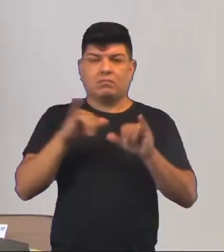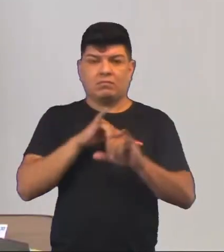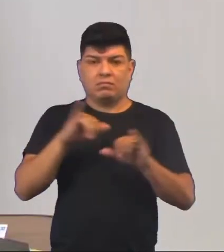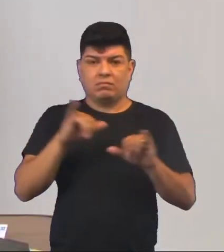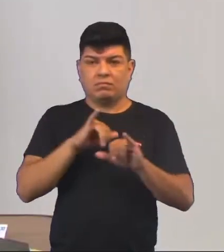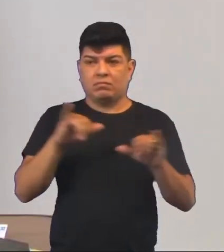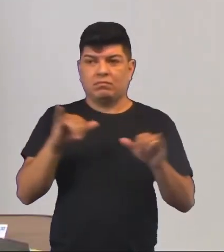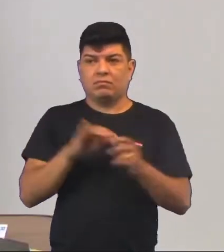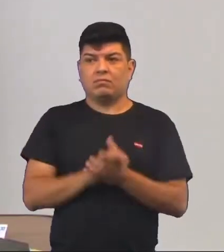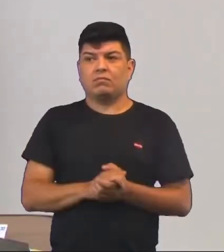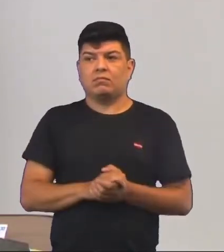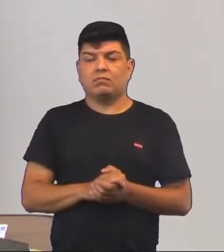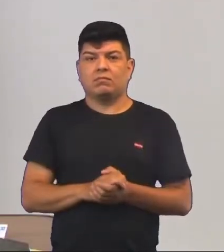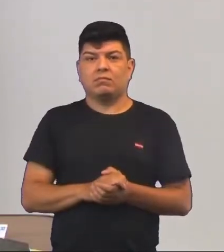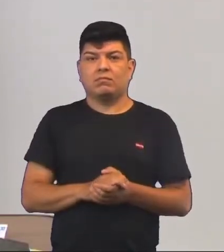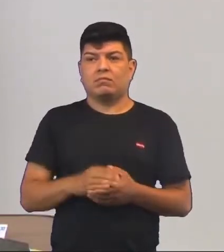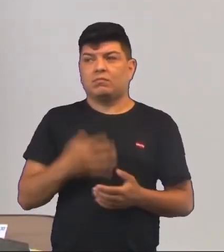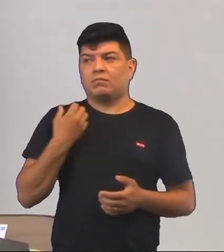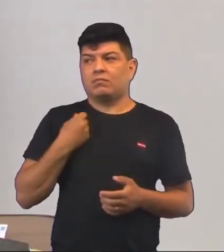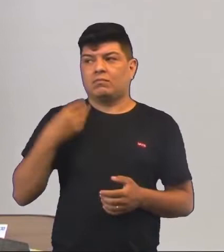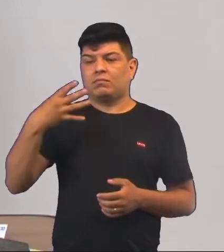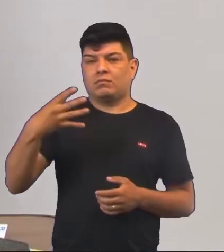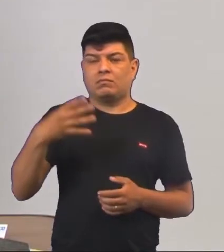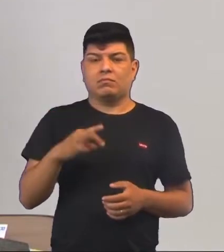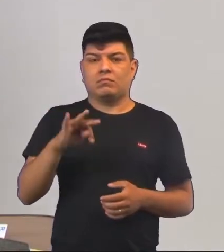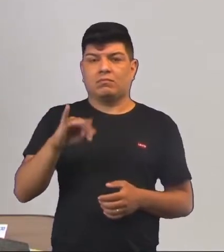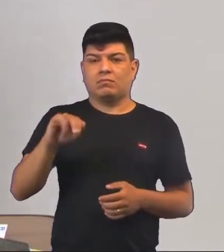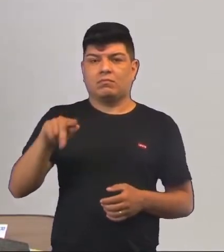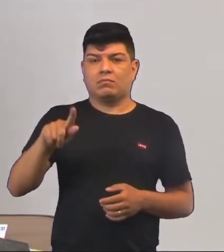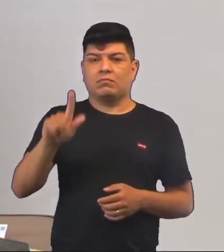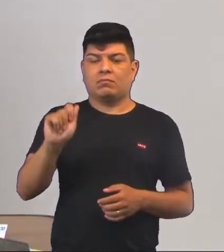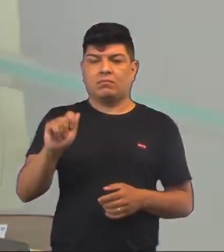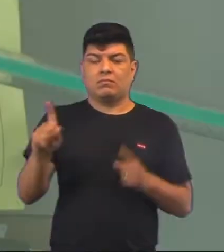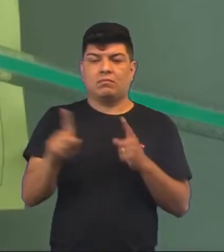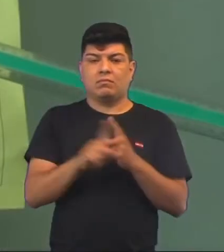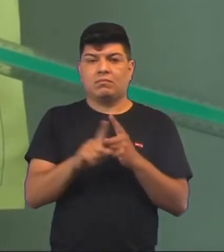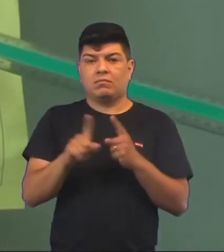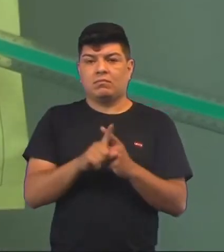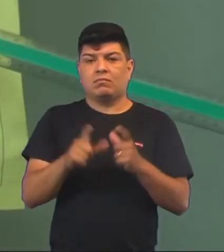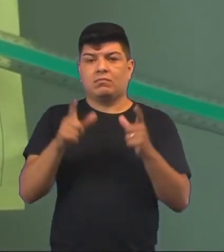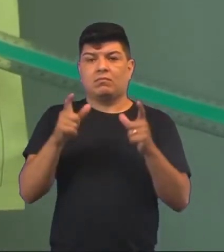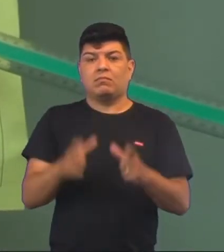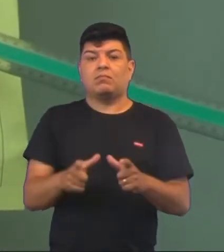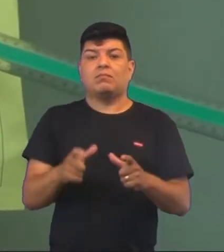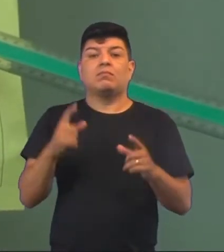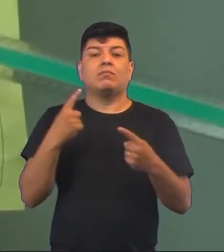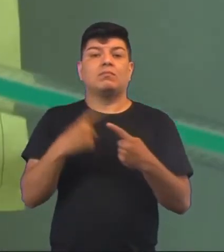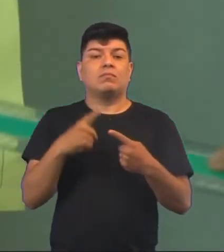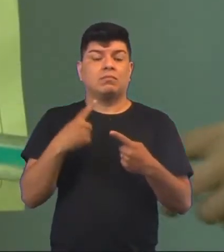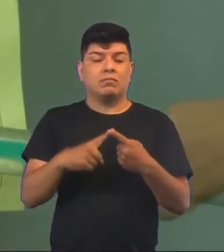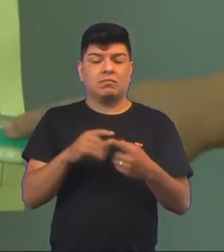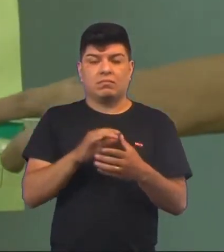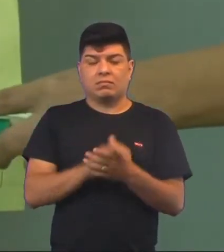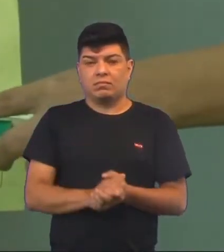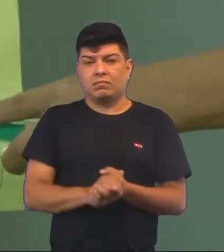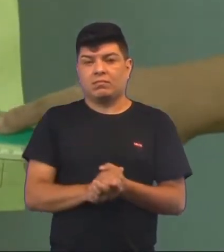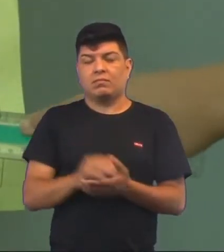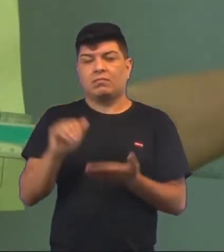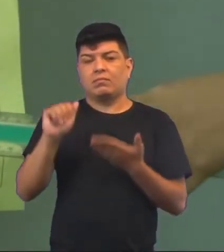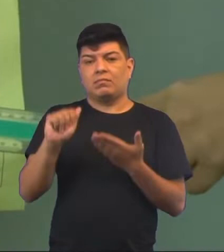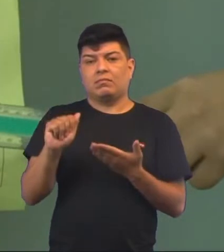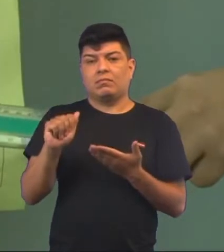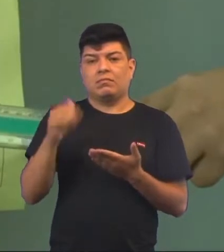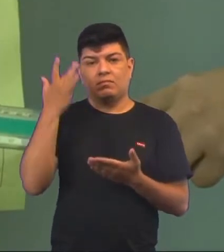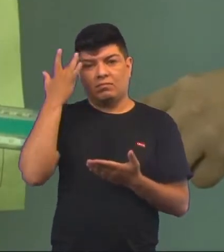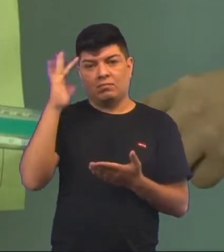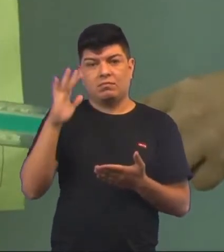notícia, tá bom? 4. Tinga foi levado para o centro de mamíferos aquáticos por quê? Letra A,